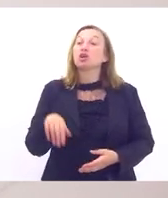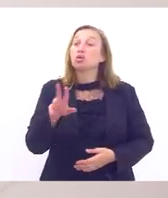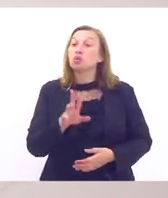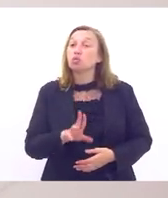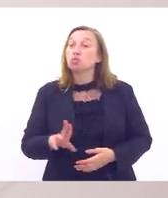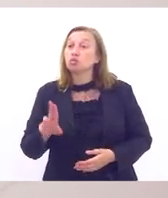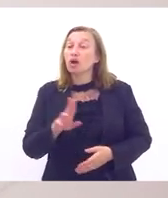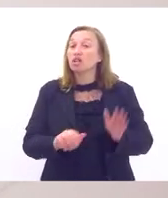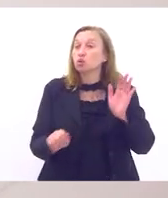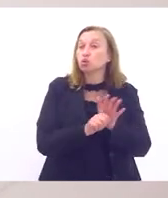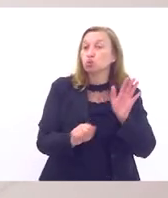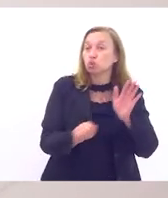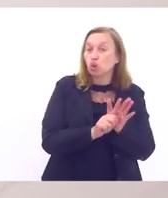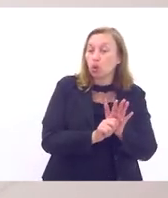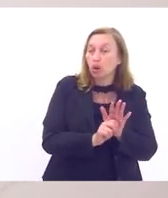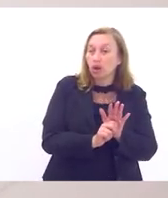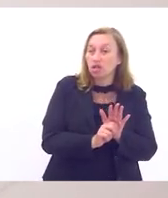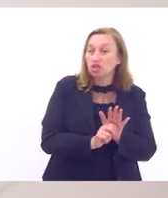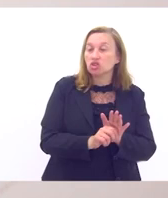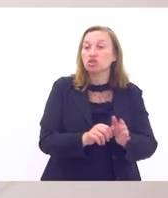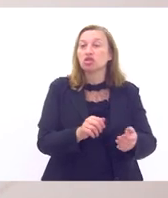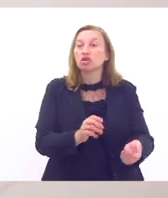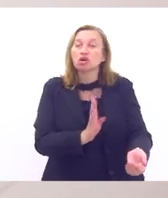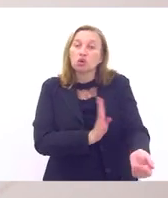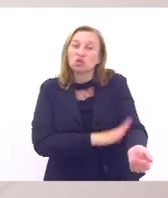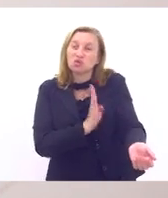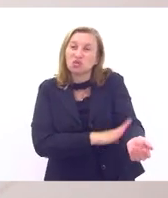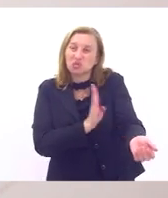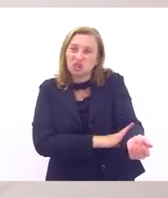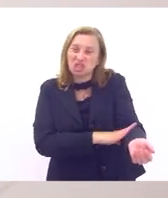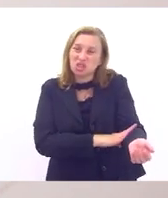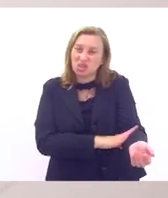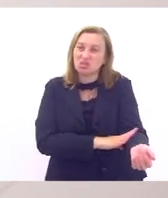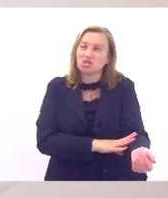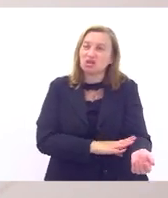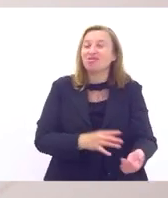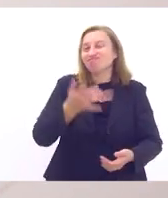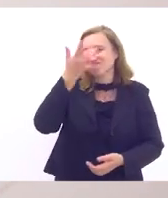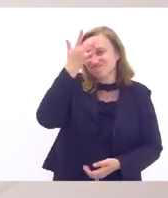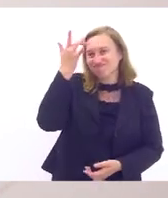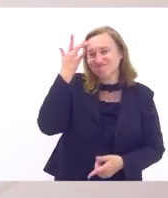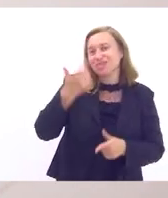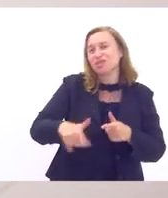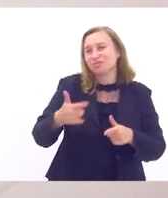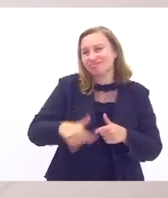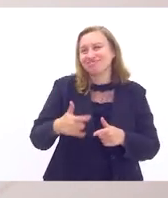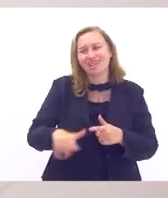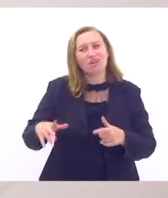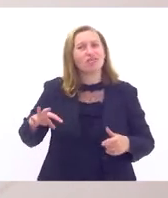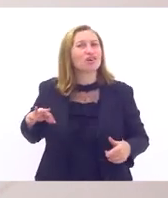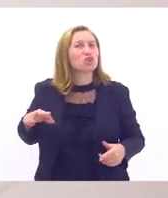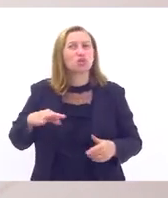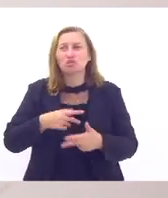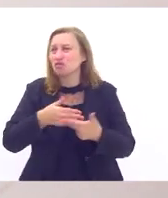né, de drogas, que sofrem uma questão de uso e abuso de drogas, da questão de saúde mental, enfim. São várias camadas,